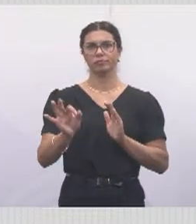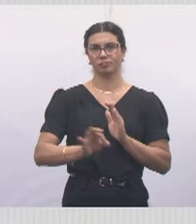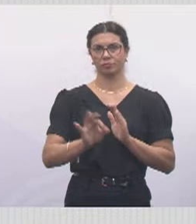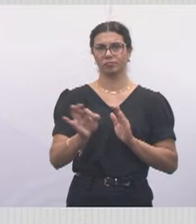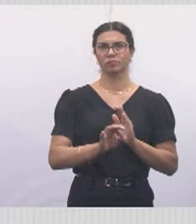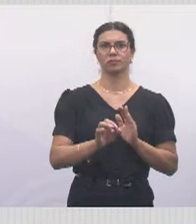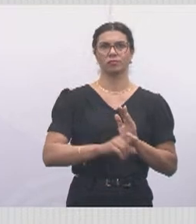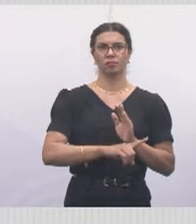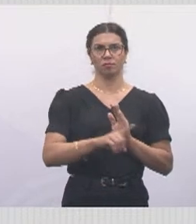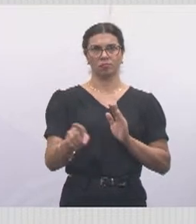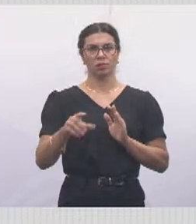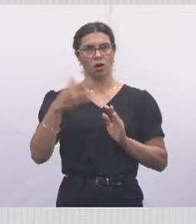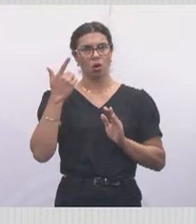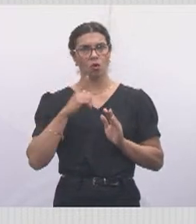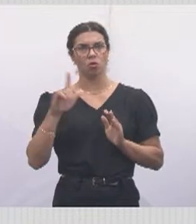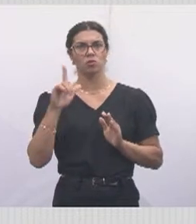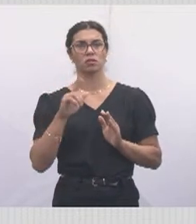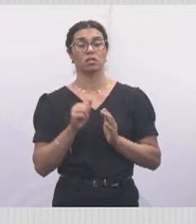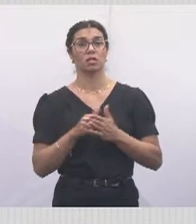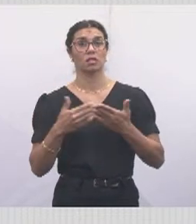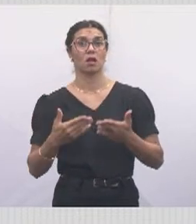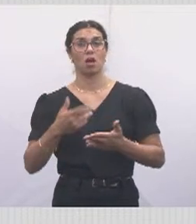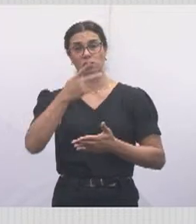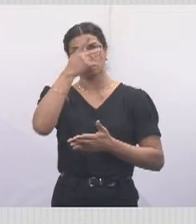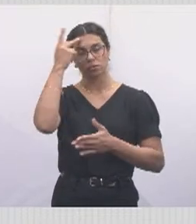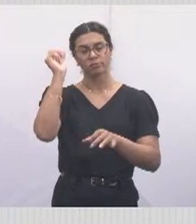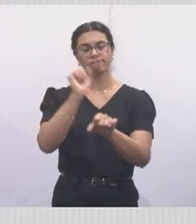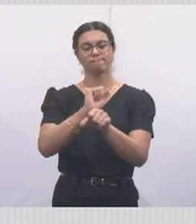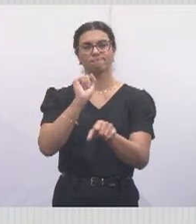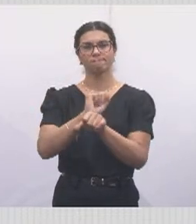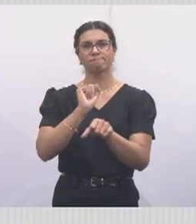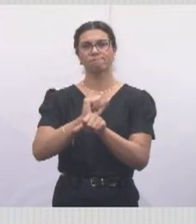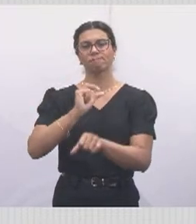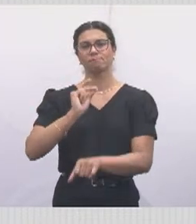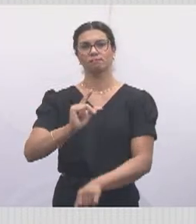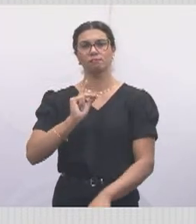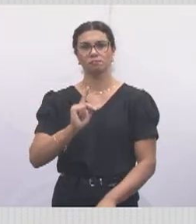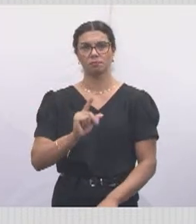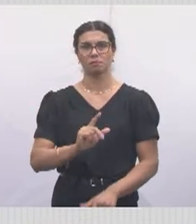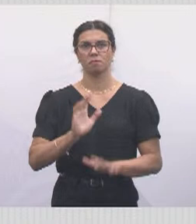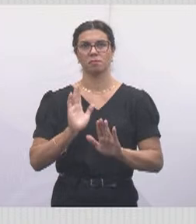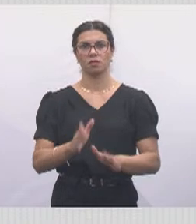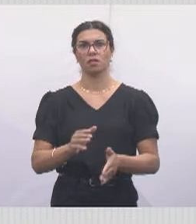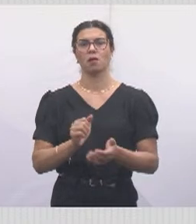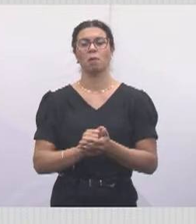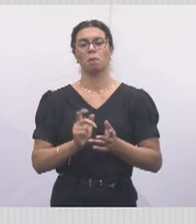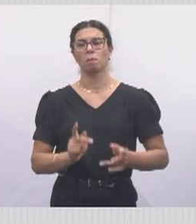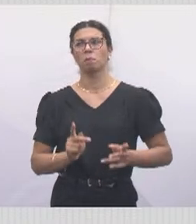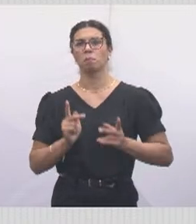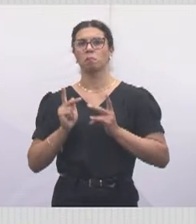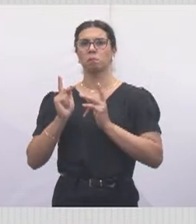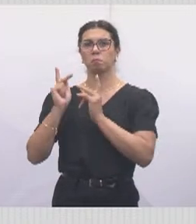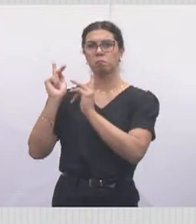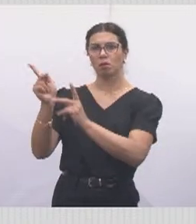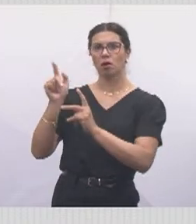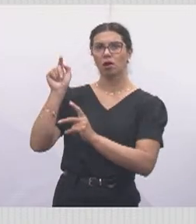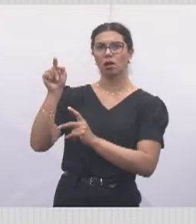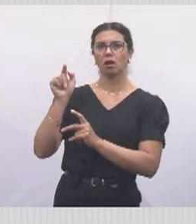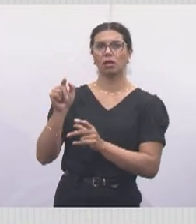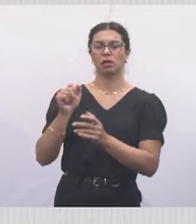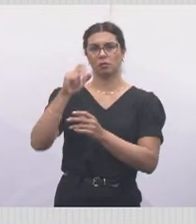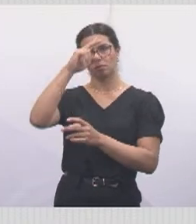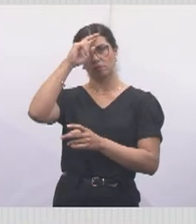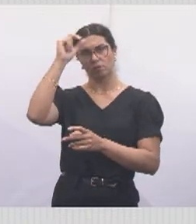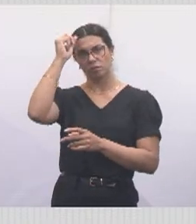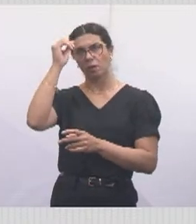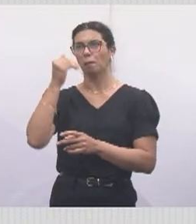quitar os seus débitos com a prefeitura, né? Então as pessoas esperam muito isso aí, né? Então é só ir no Atende Bem, fazer o pedido, fazer a